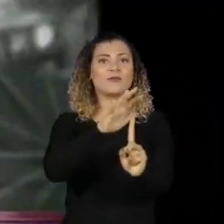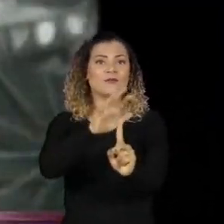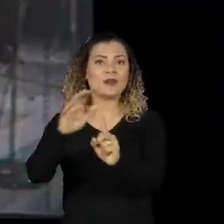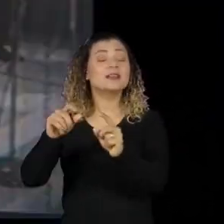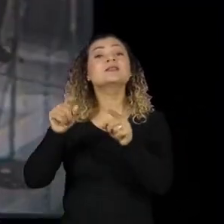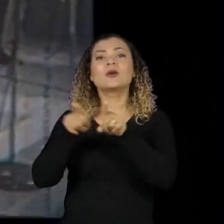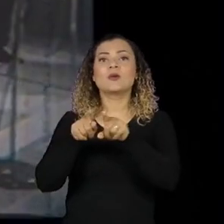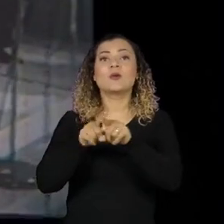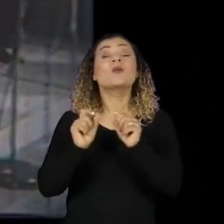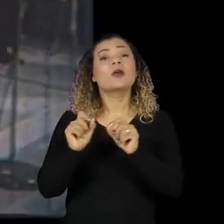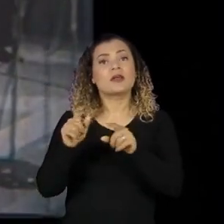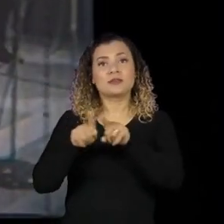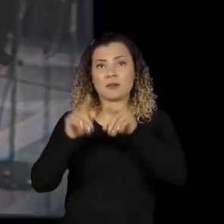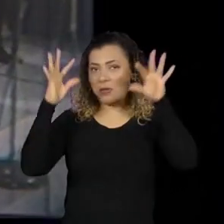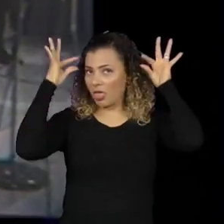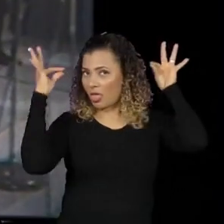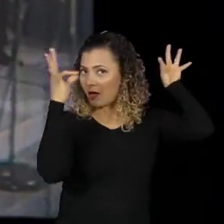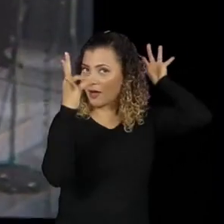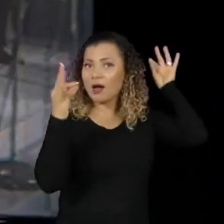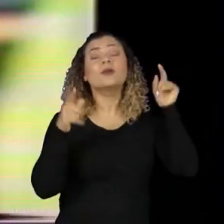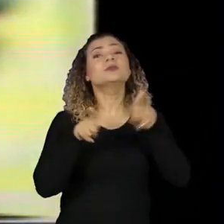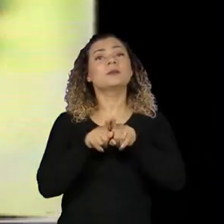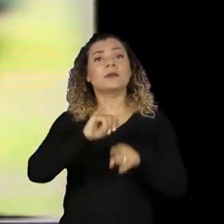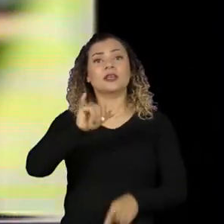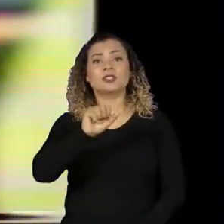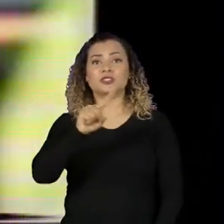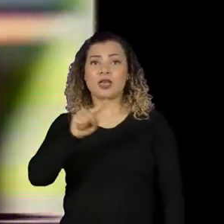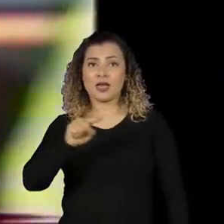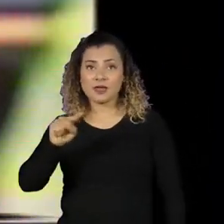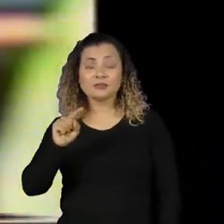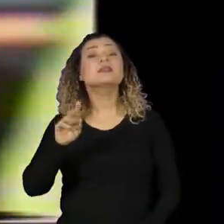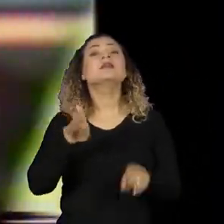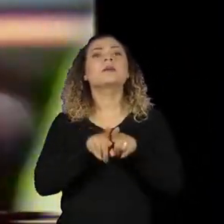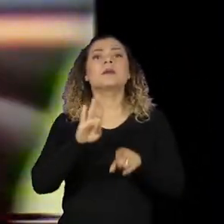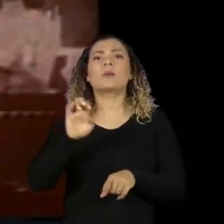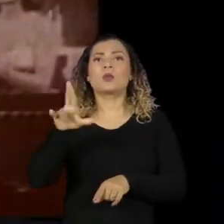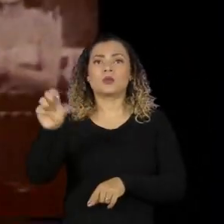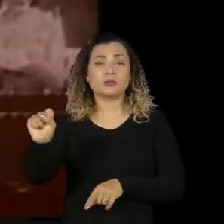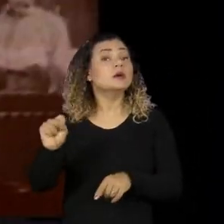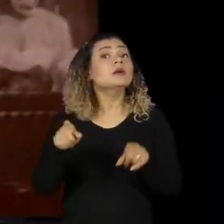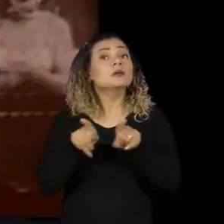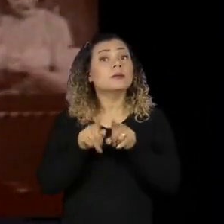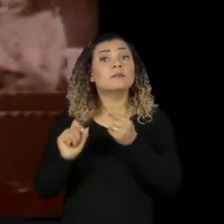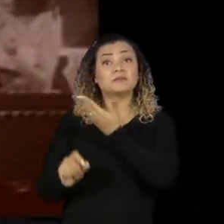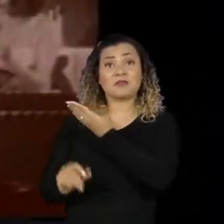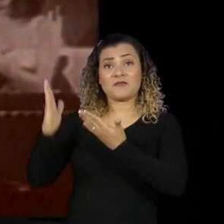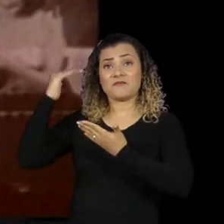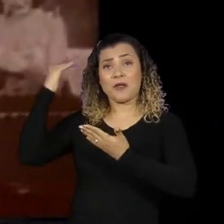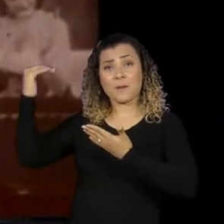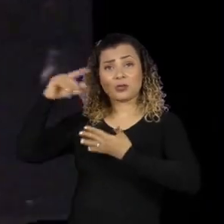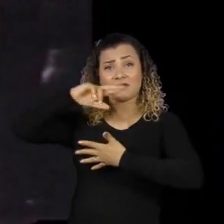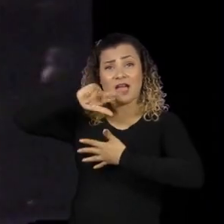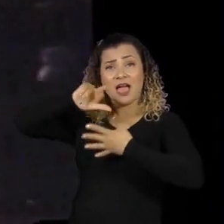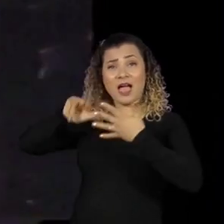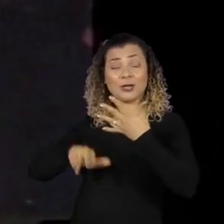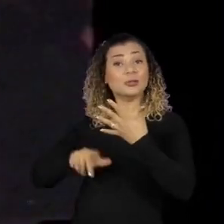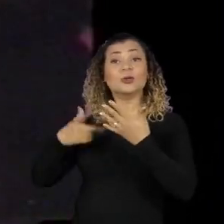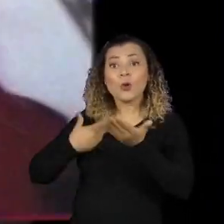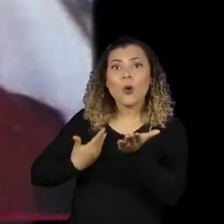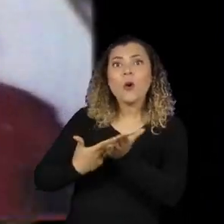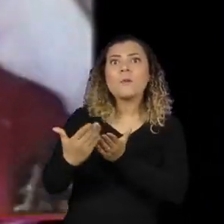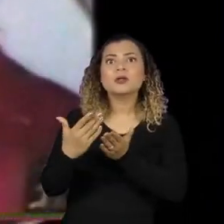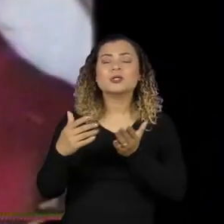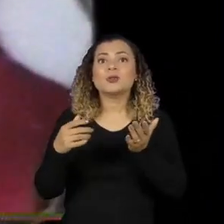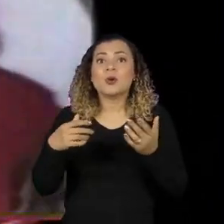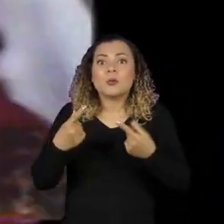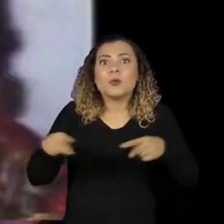country, do jazz e do blues, nas composições de Jerry Lee Lewis, Little Richard ou Chuck Berry, entre